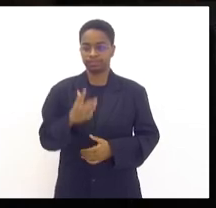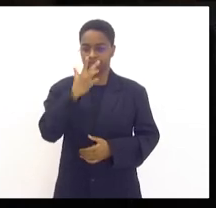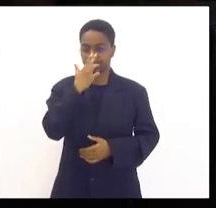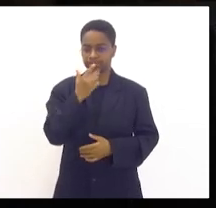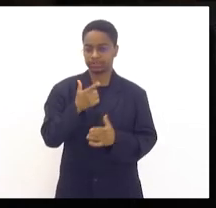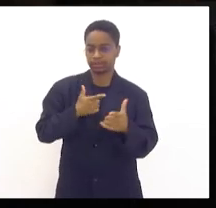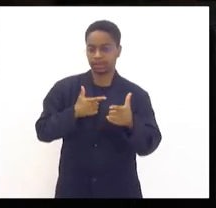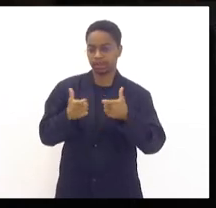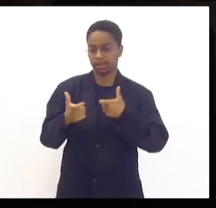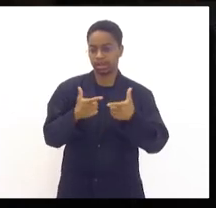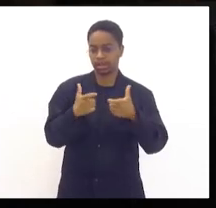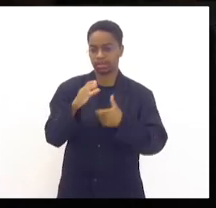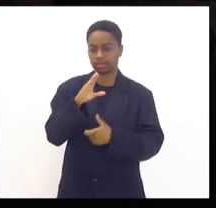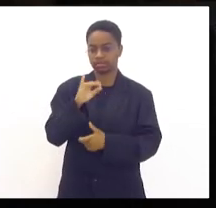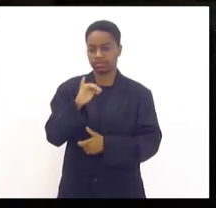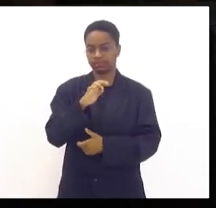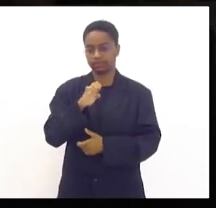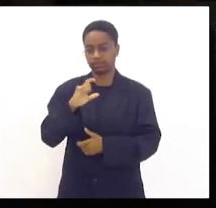civil